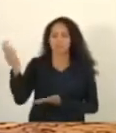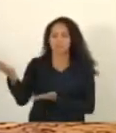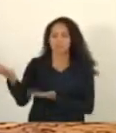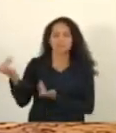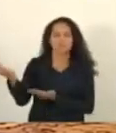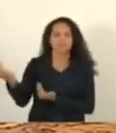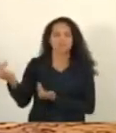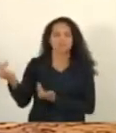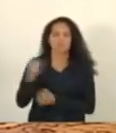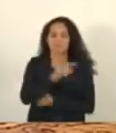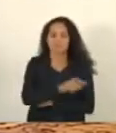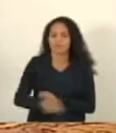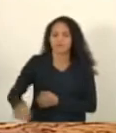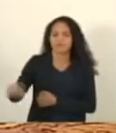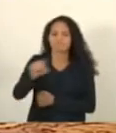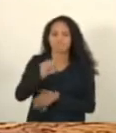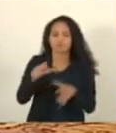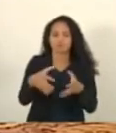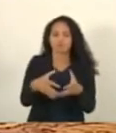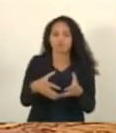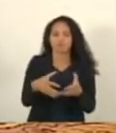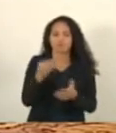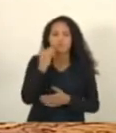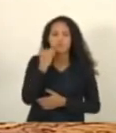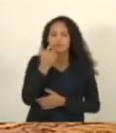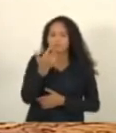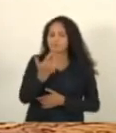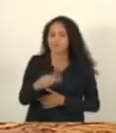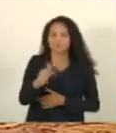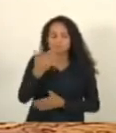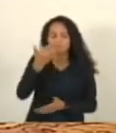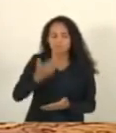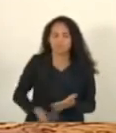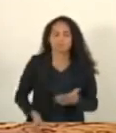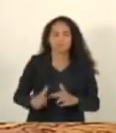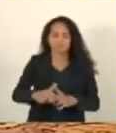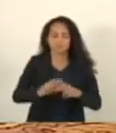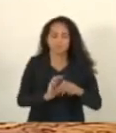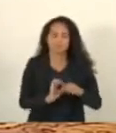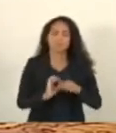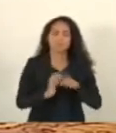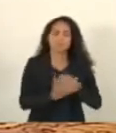não tiveram a oportunidade do seu aprendizado, que tiveram o seu